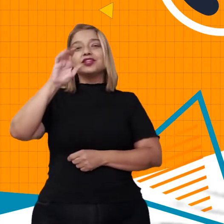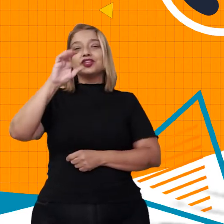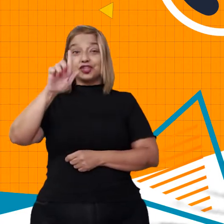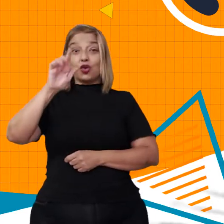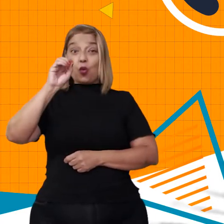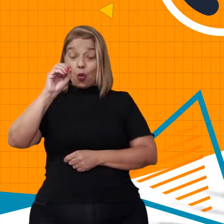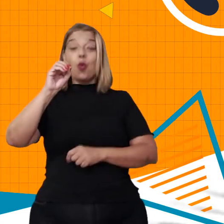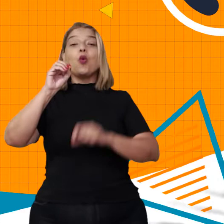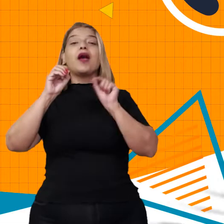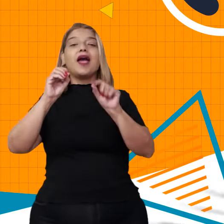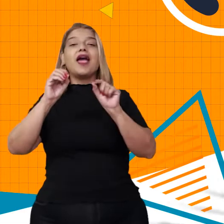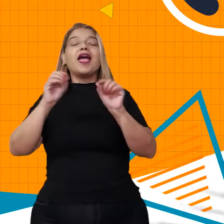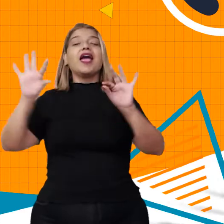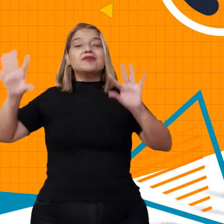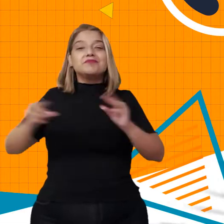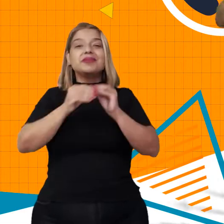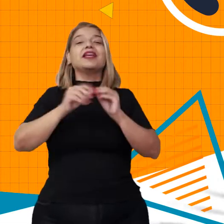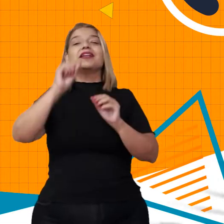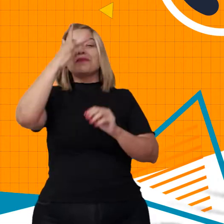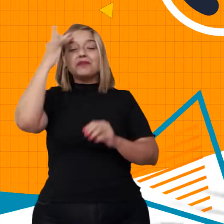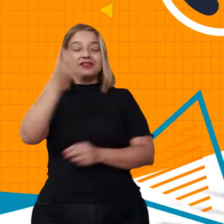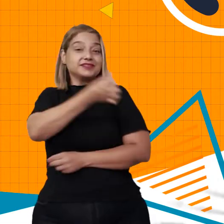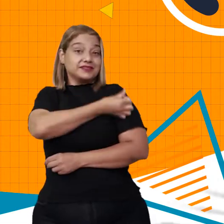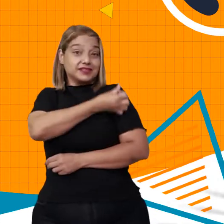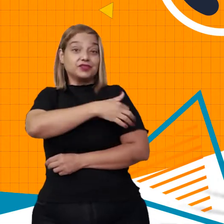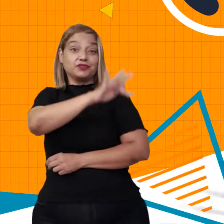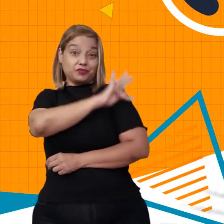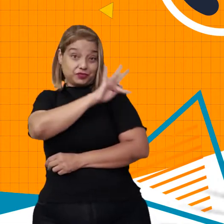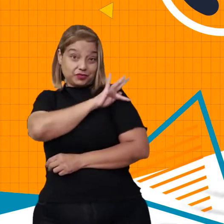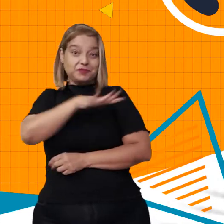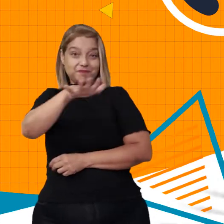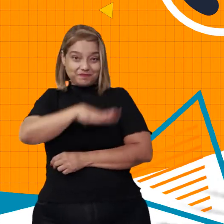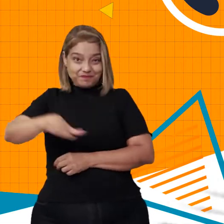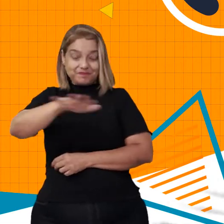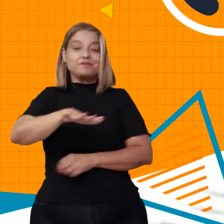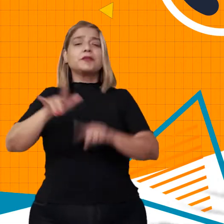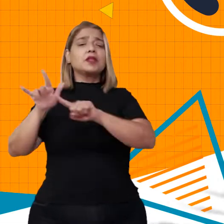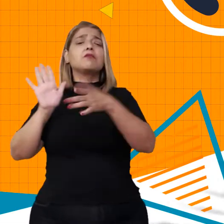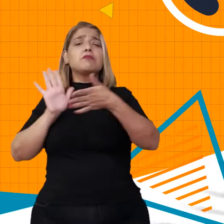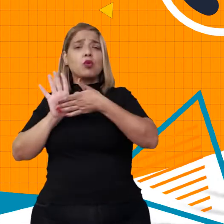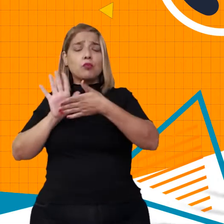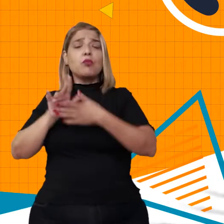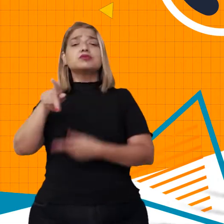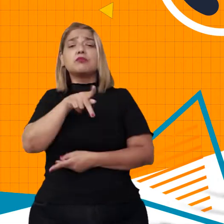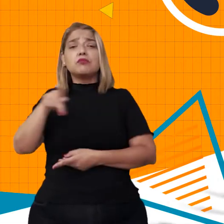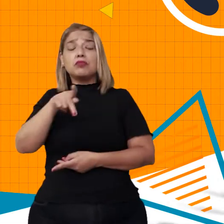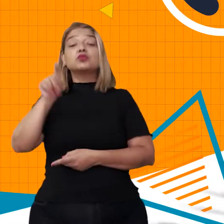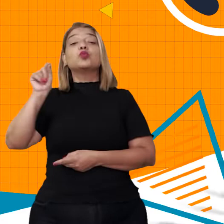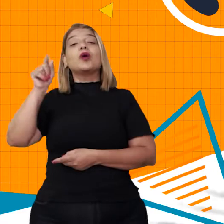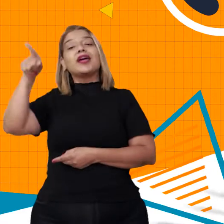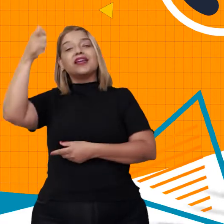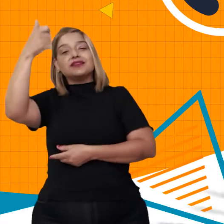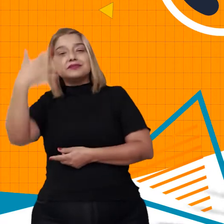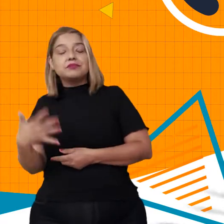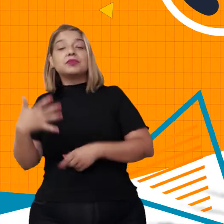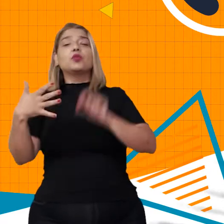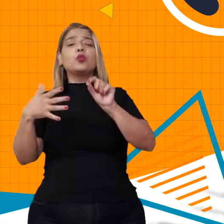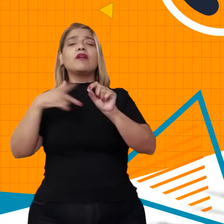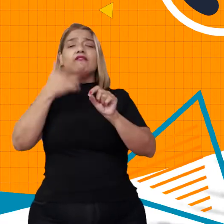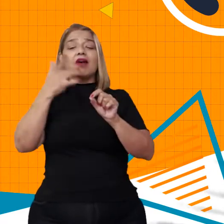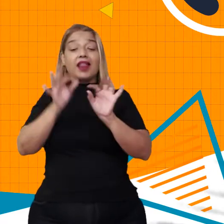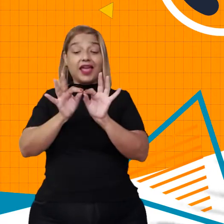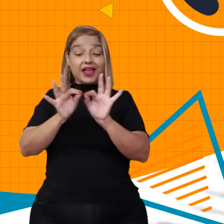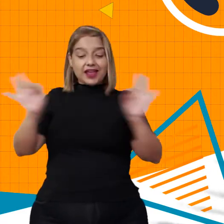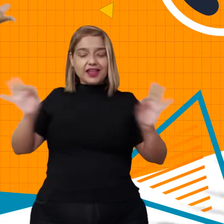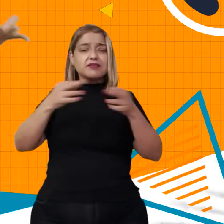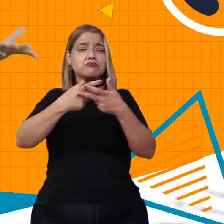destinada a estudantes do 6º ano do ensino fundamental. Nessa proposta, Gabriel, a professora Priscila explica que chamamos de